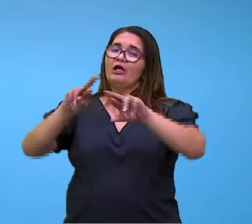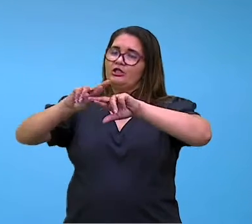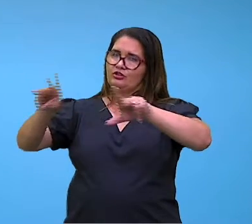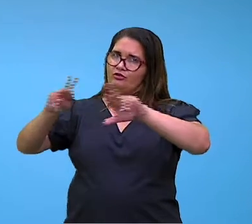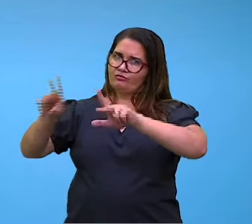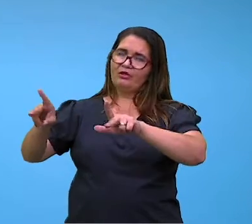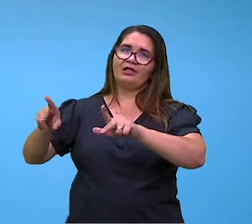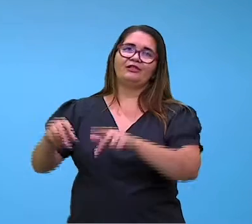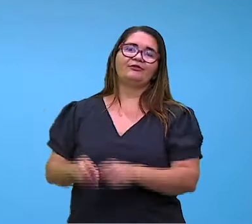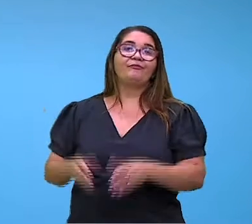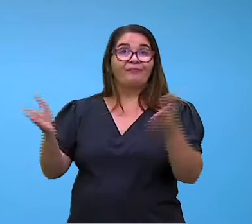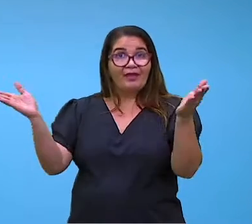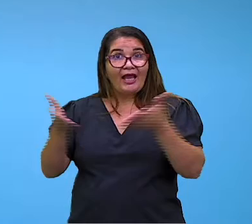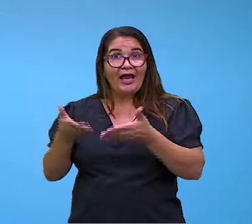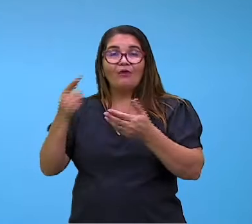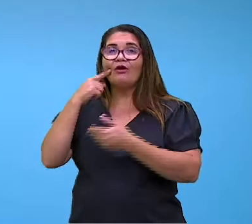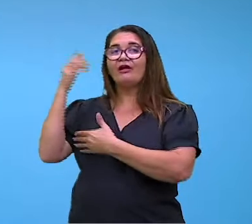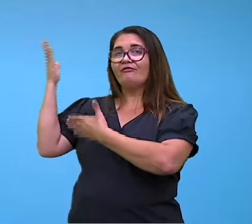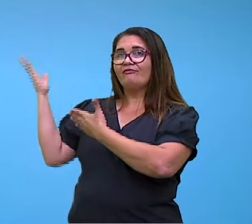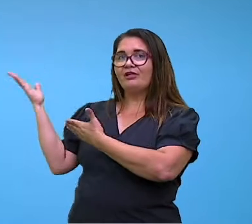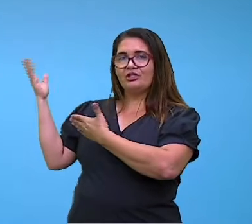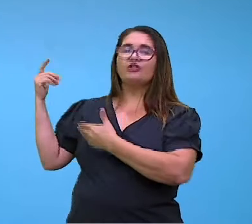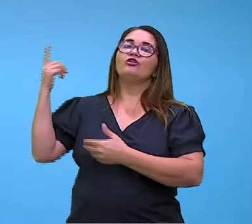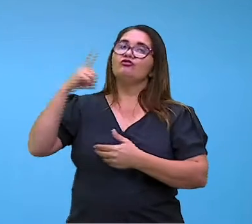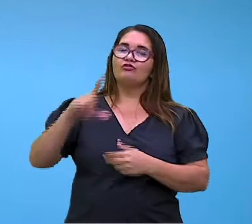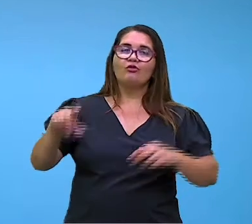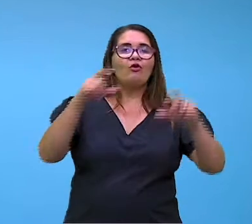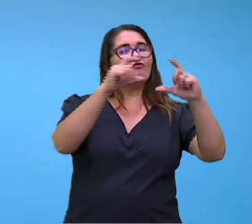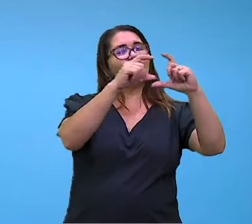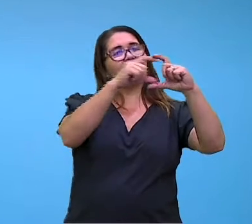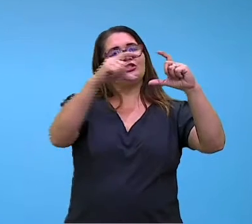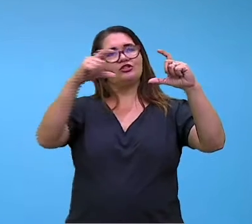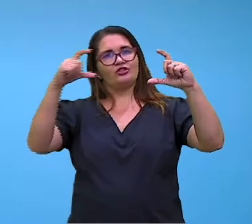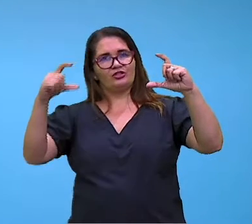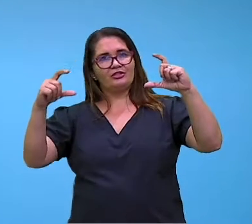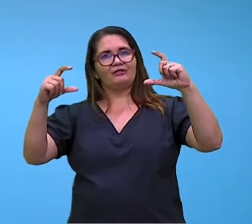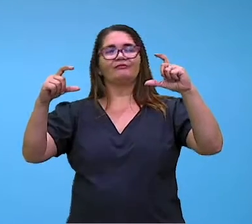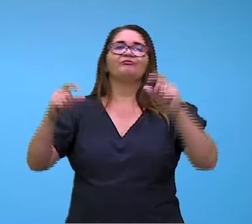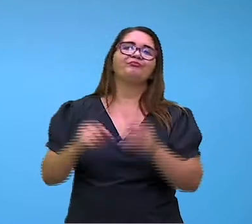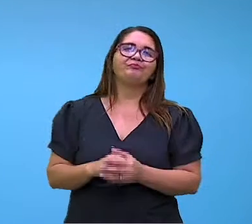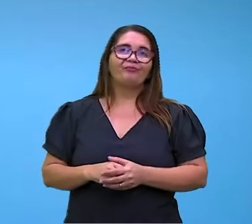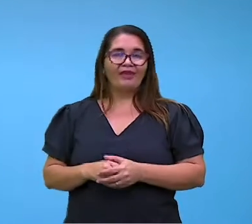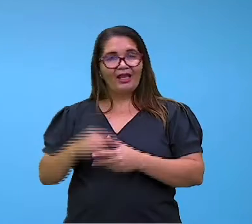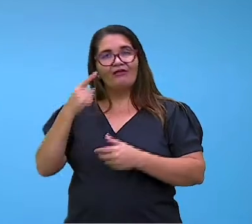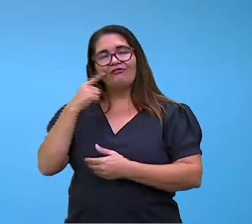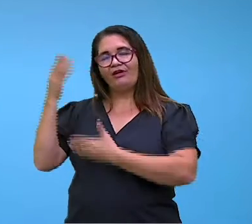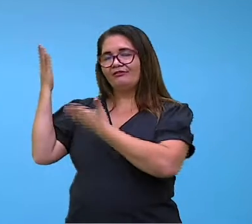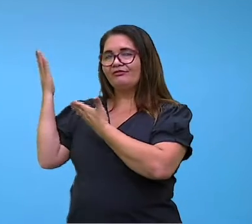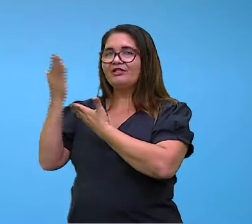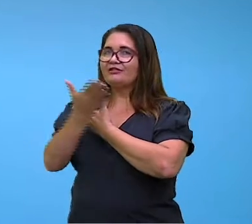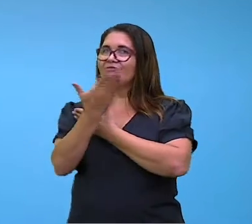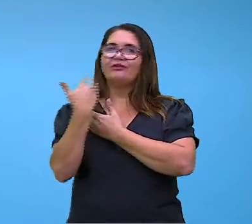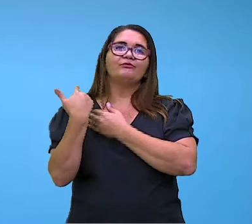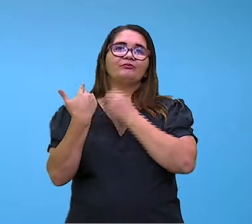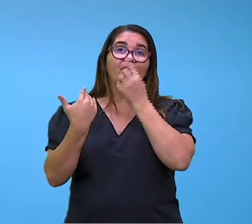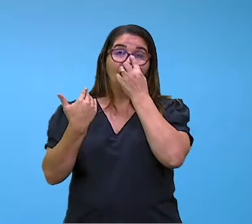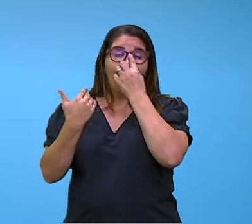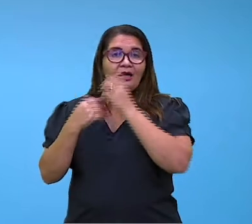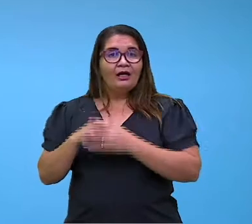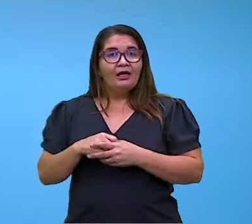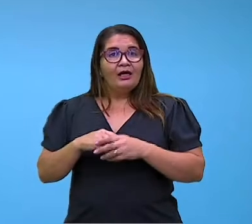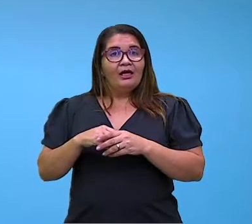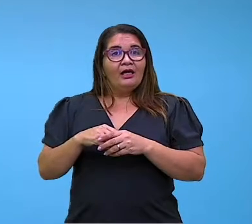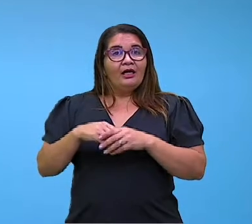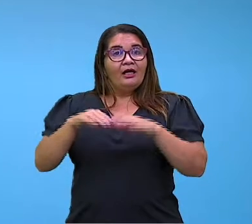Vamos de novo com a nossa tirinha. Vamos ver o diálogo aí dessa situação. Então, vamos lá. Oh,